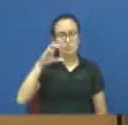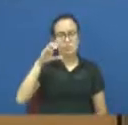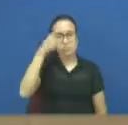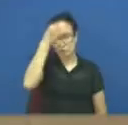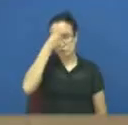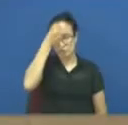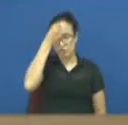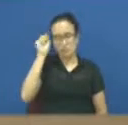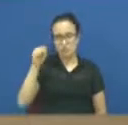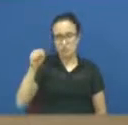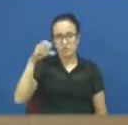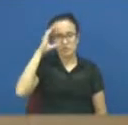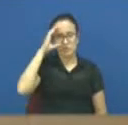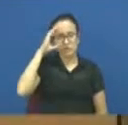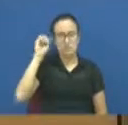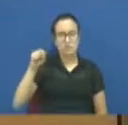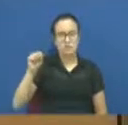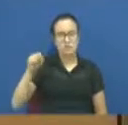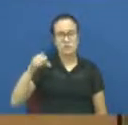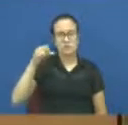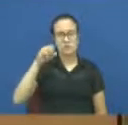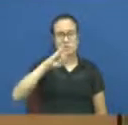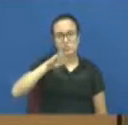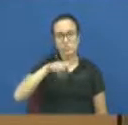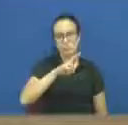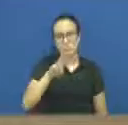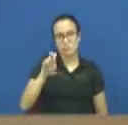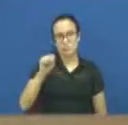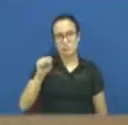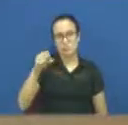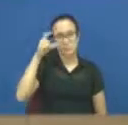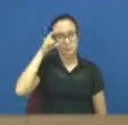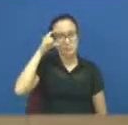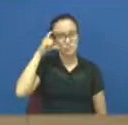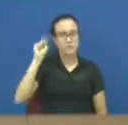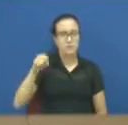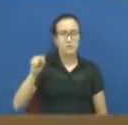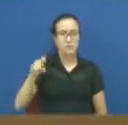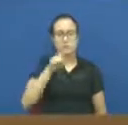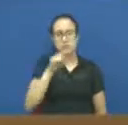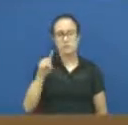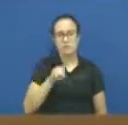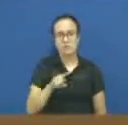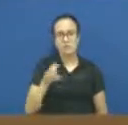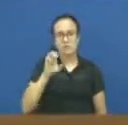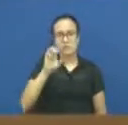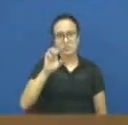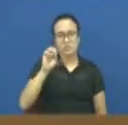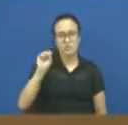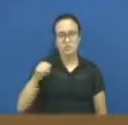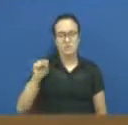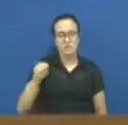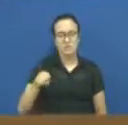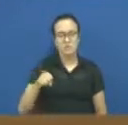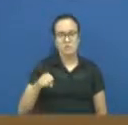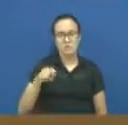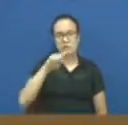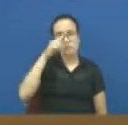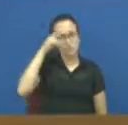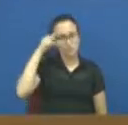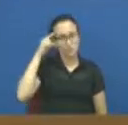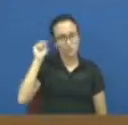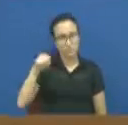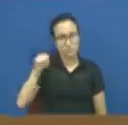Couto. Sim. José Eduardo. Sim. José Farid. Sim. José Roberto. Sim. Doutor Júlio.